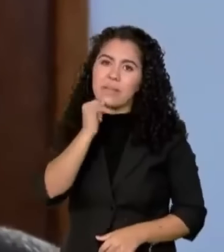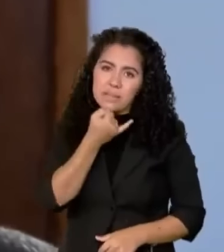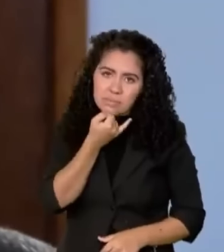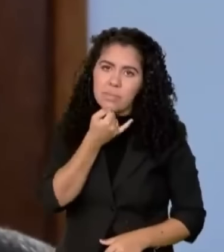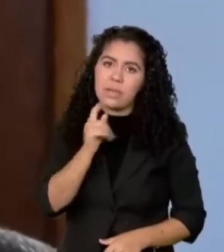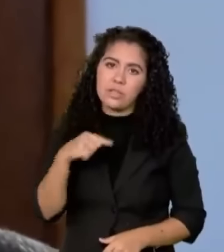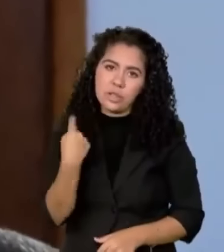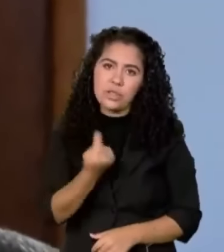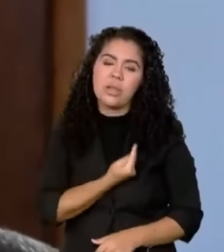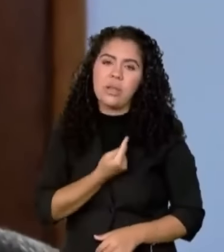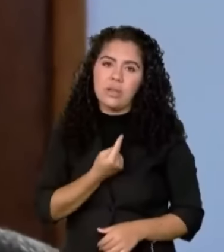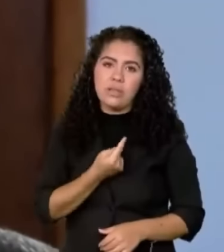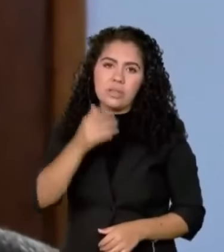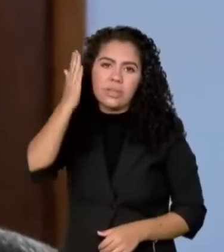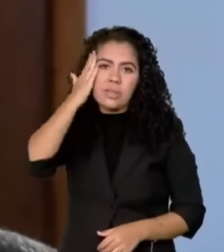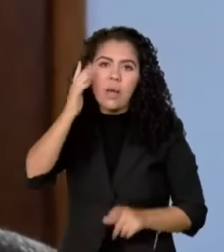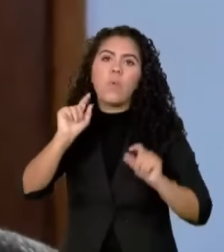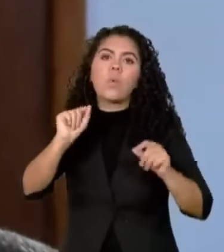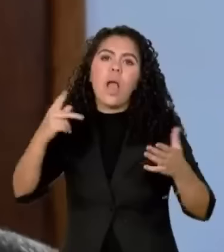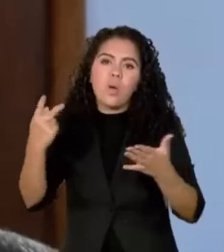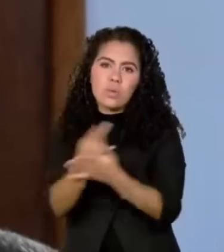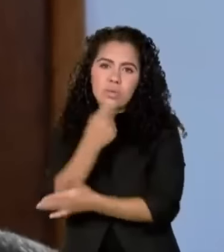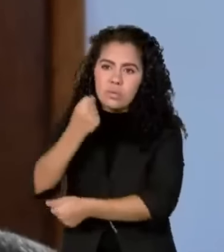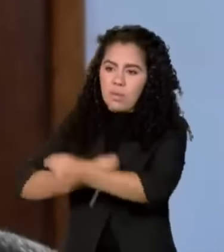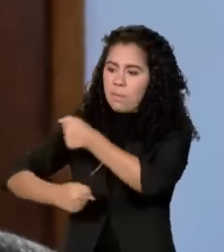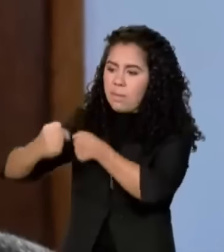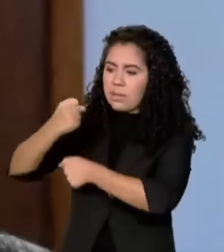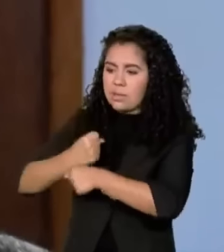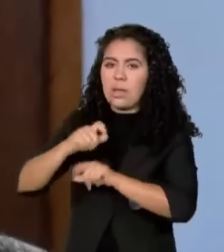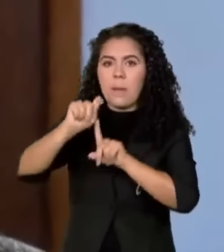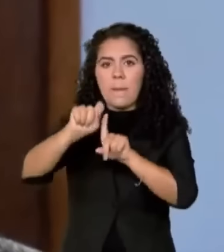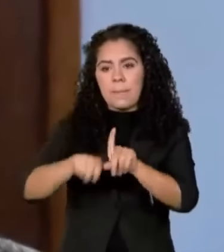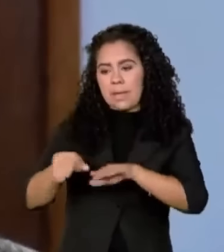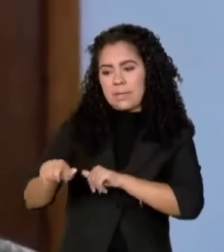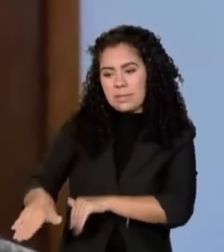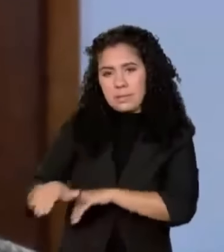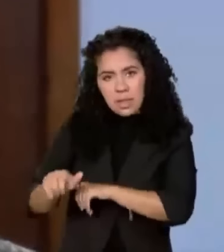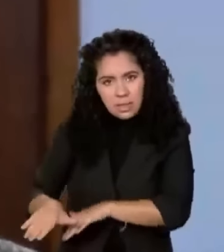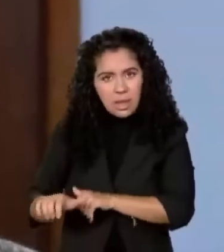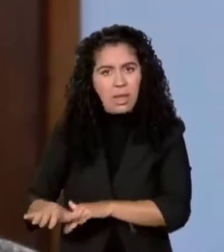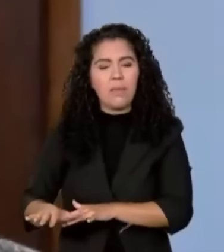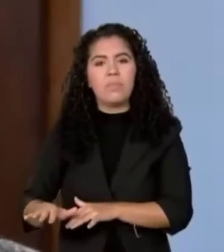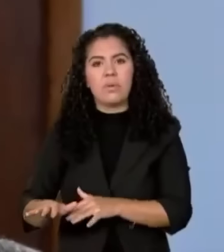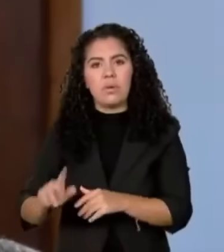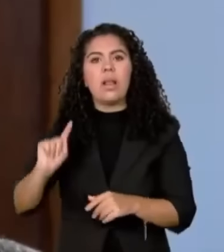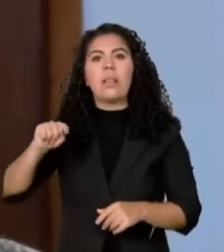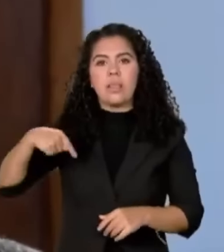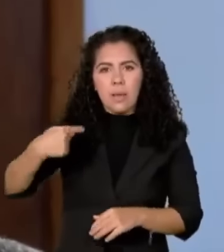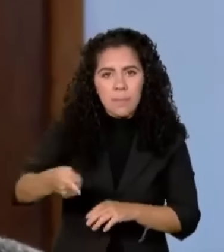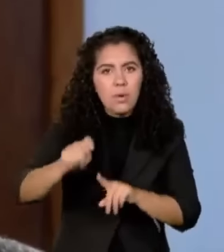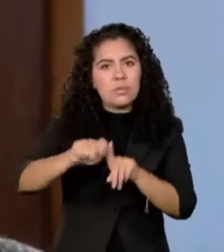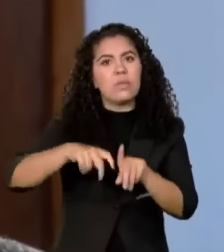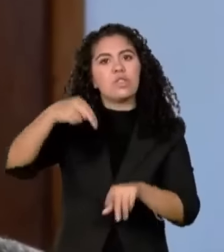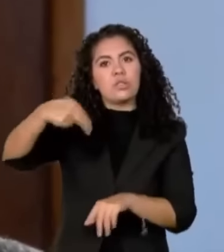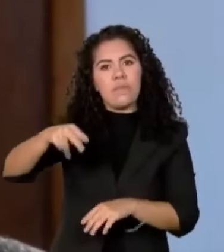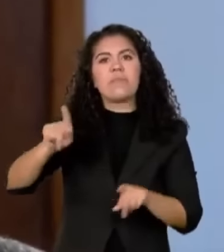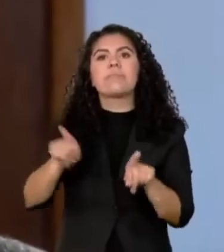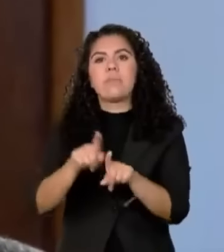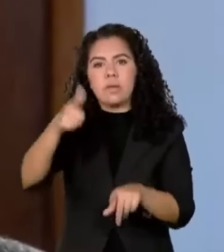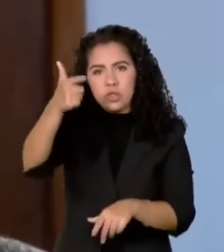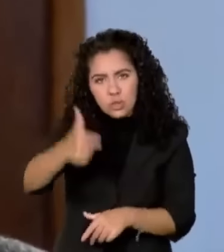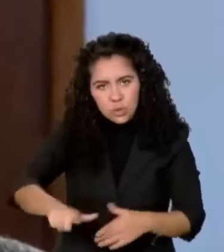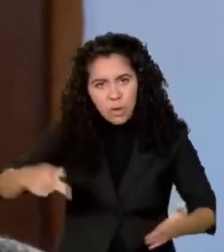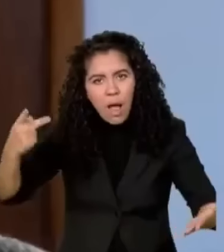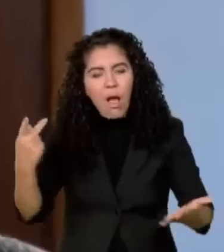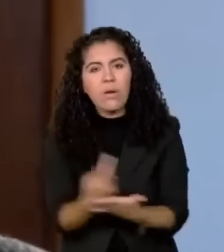memória muito vivo, muito presente o que aconteceu em setembro do ano passado, depois em novembro também, um episódio grave aqui no estado. A diferença em relação ao ano